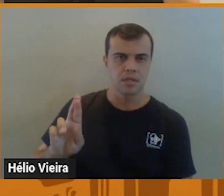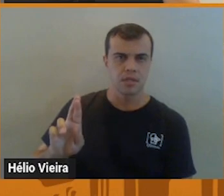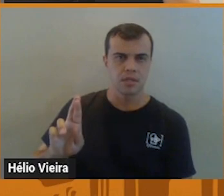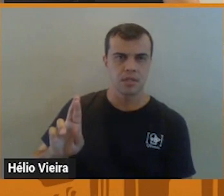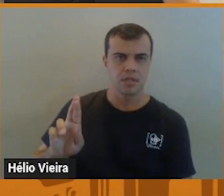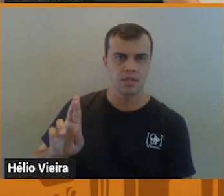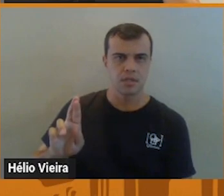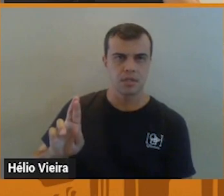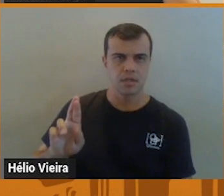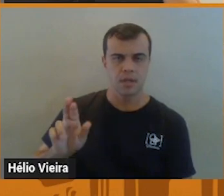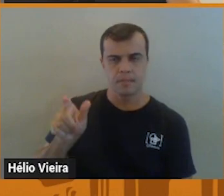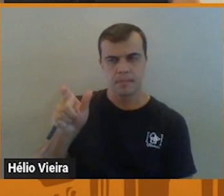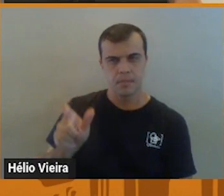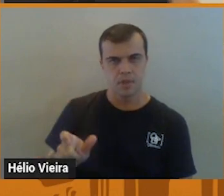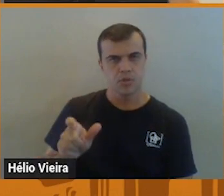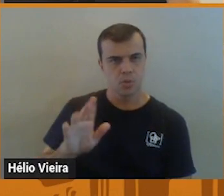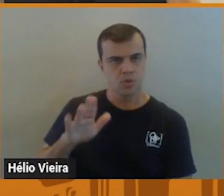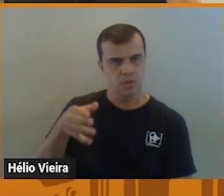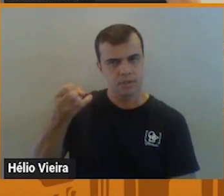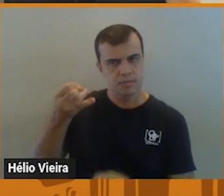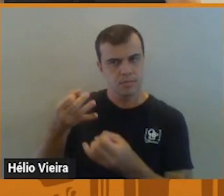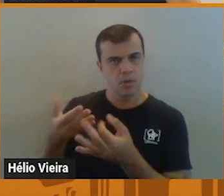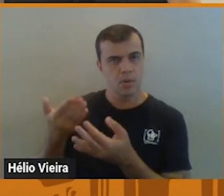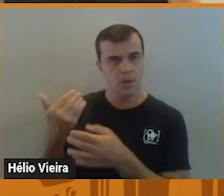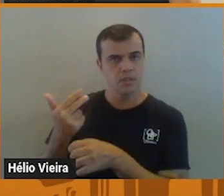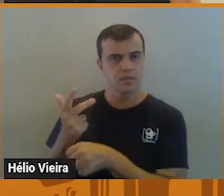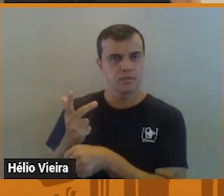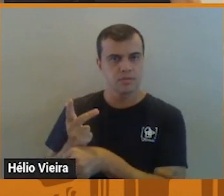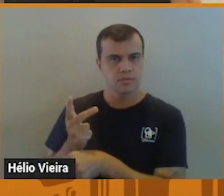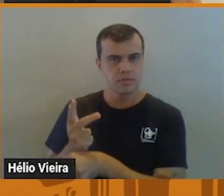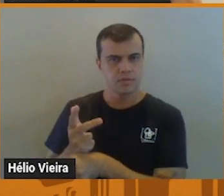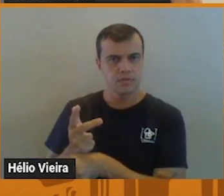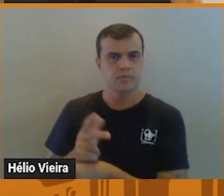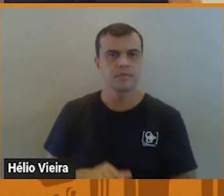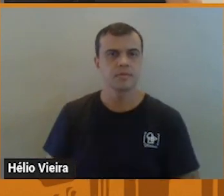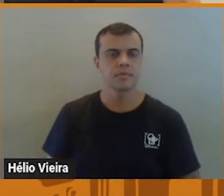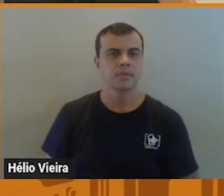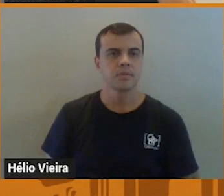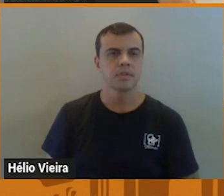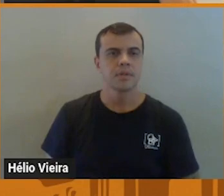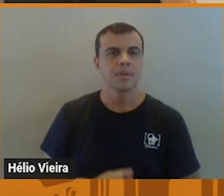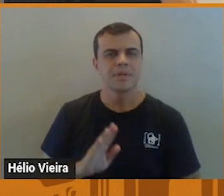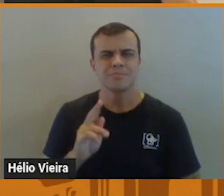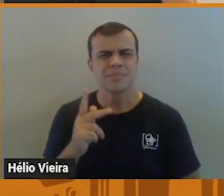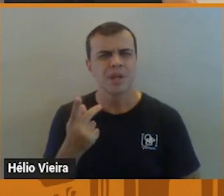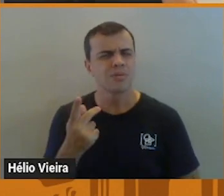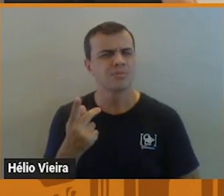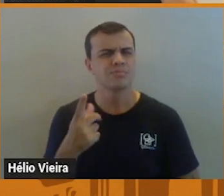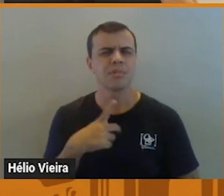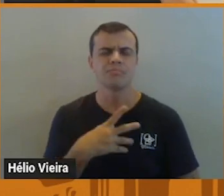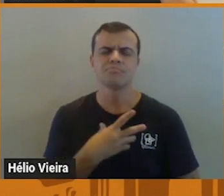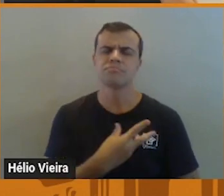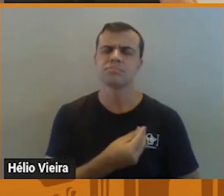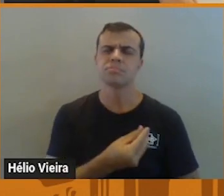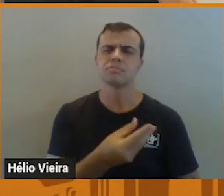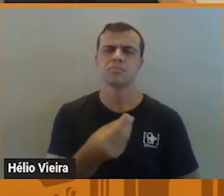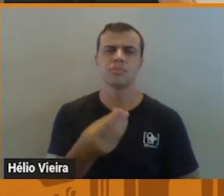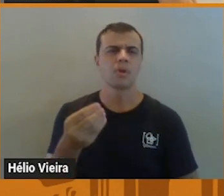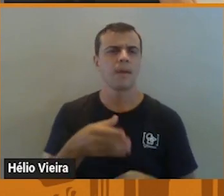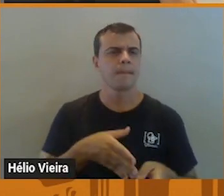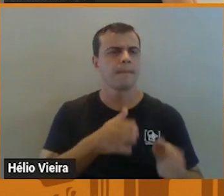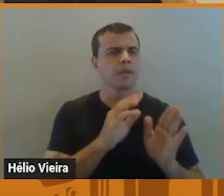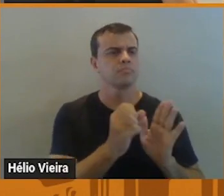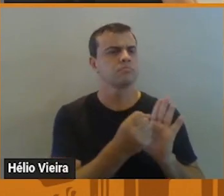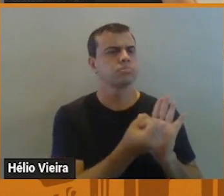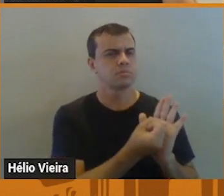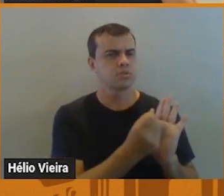que é um dos personagens que a gente aborda no episódio anterior. Mas Belo Horizonte tem muito prédio tombado